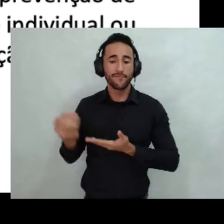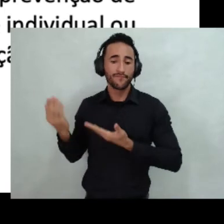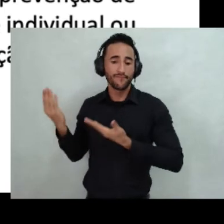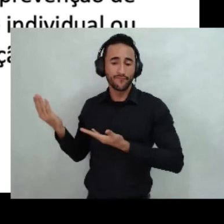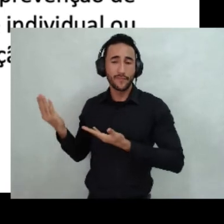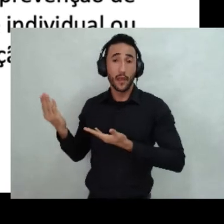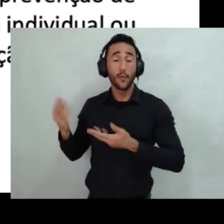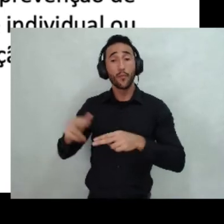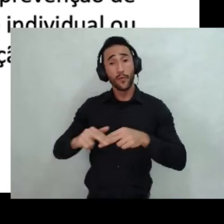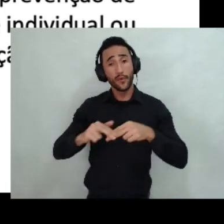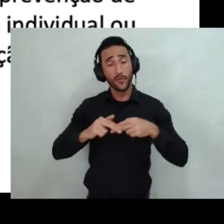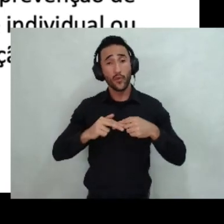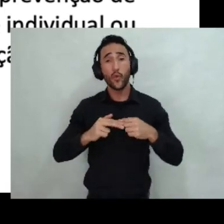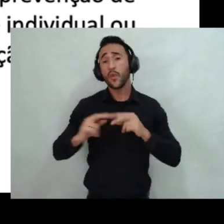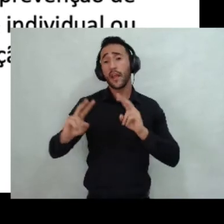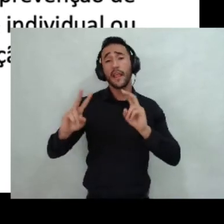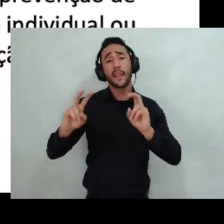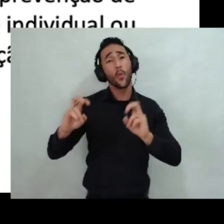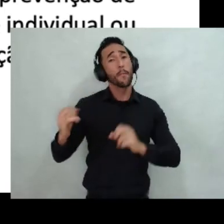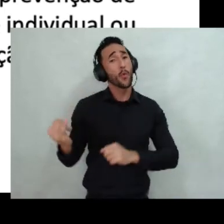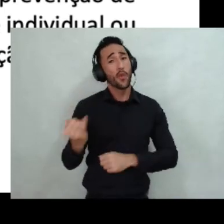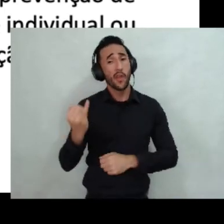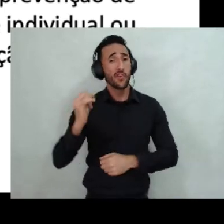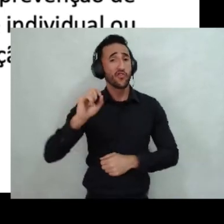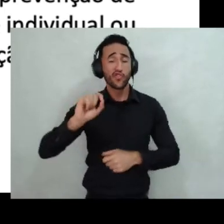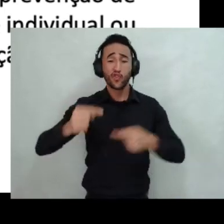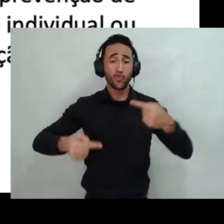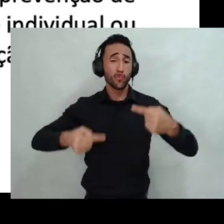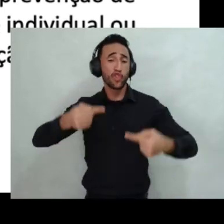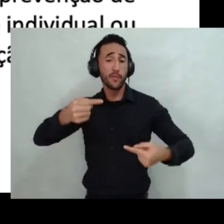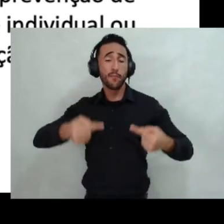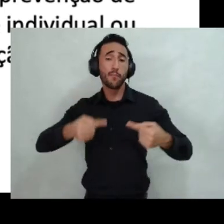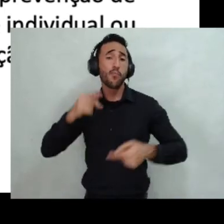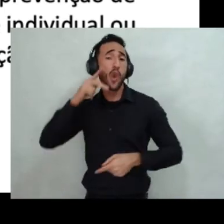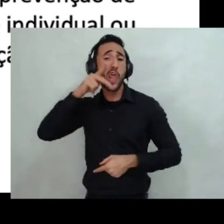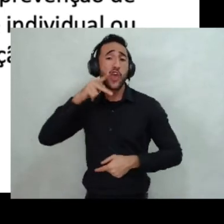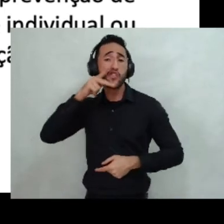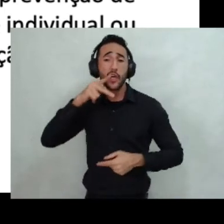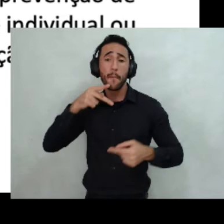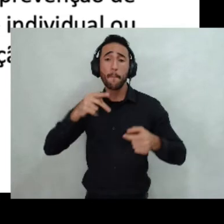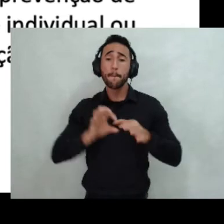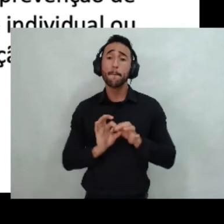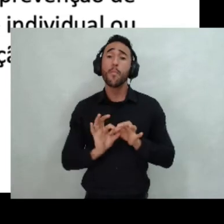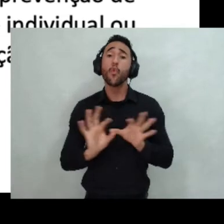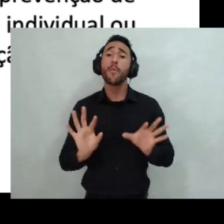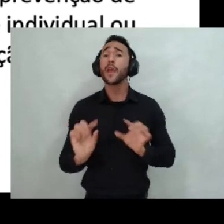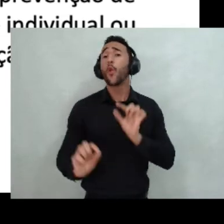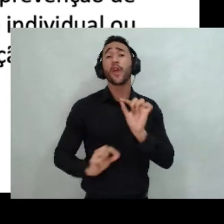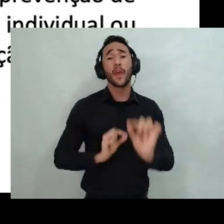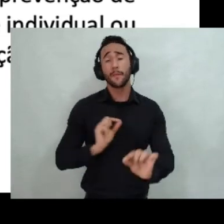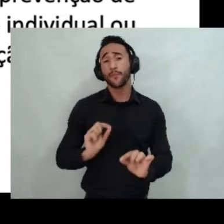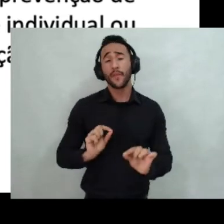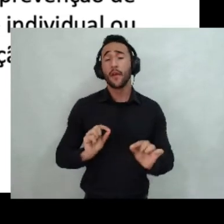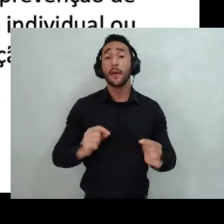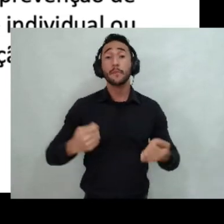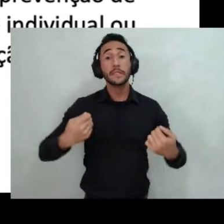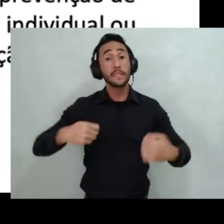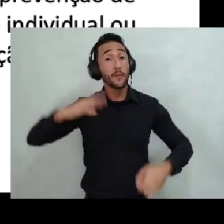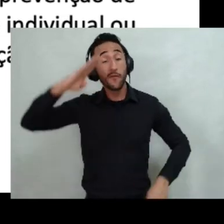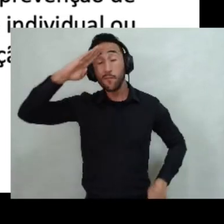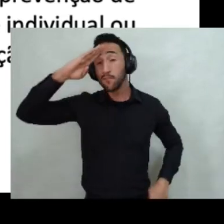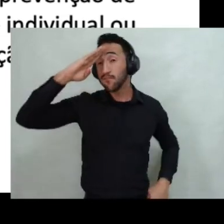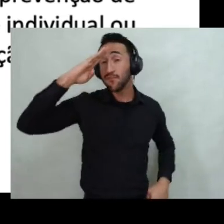questões fundamentais quando a gente pensa políticas públicas e pensa saúde pública é que é fundamental